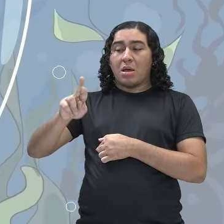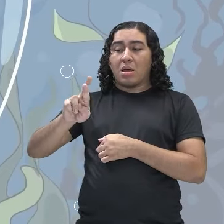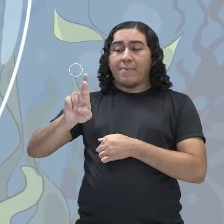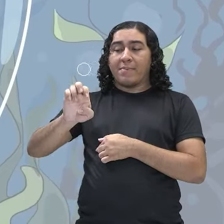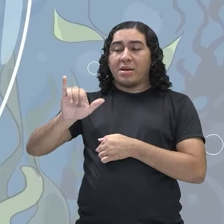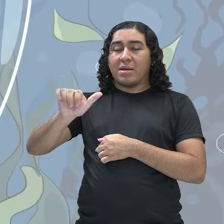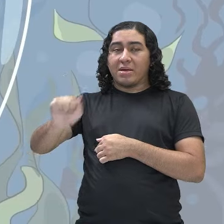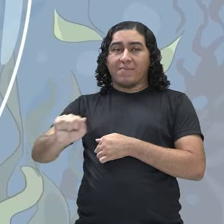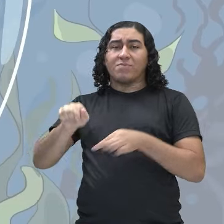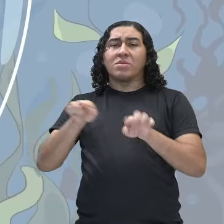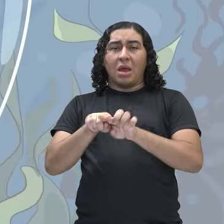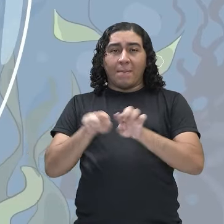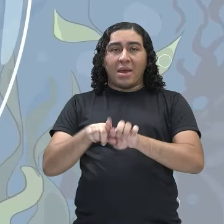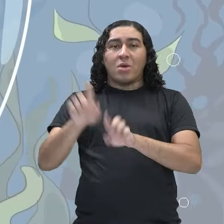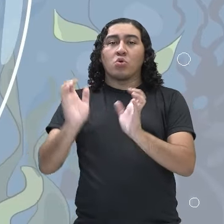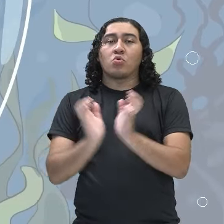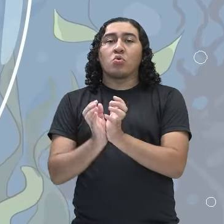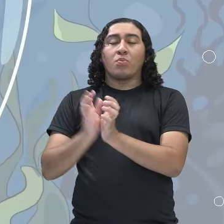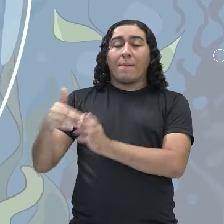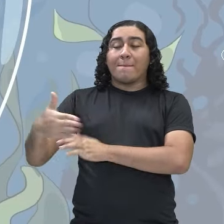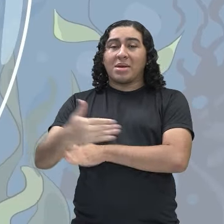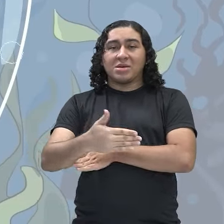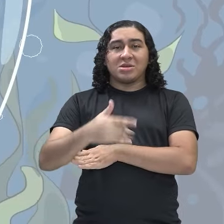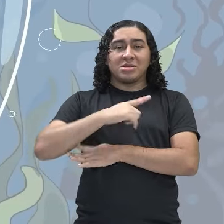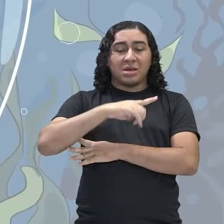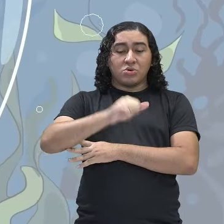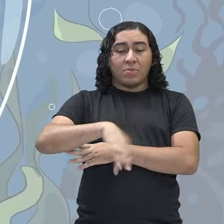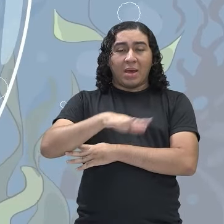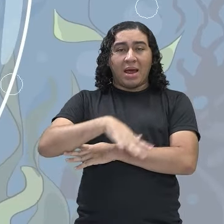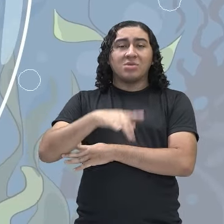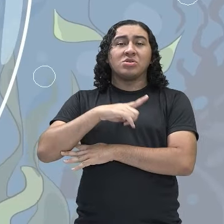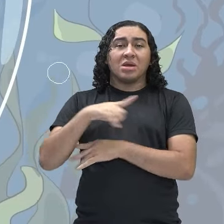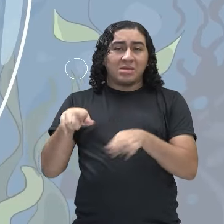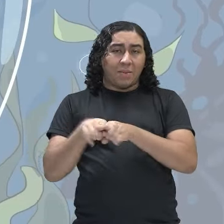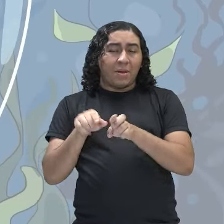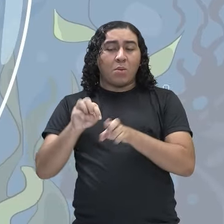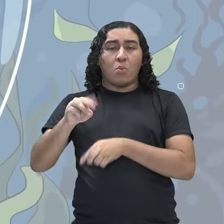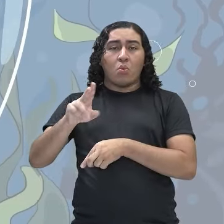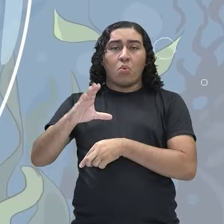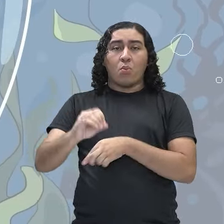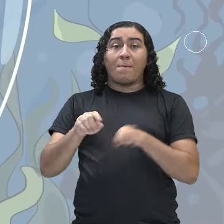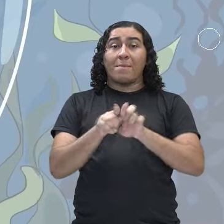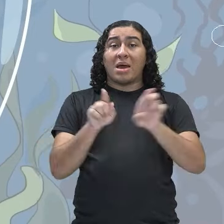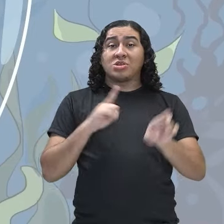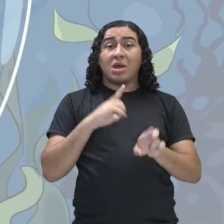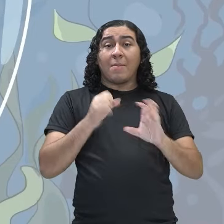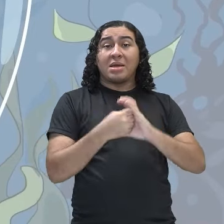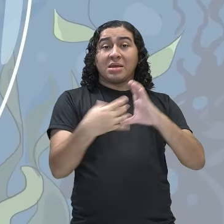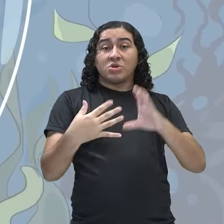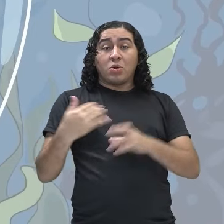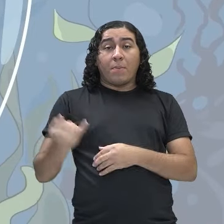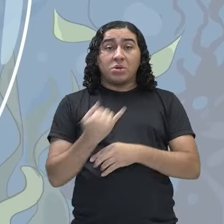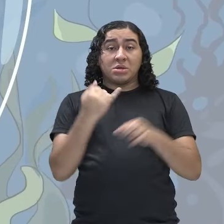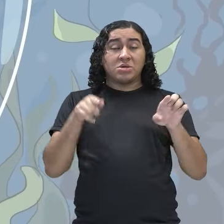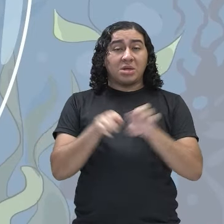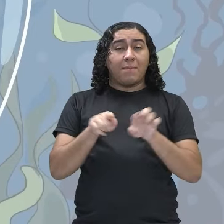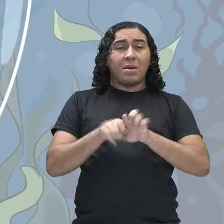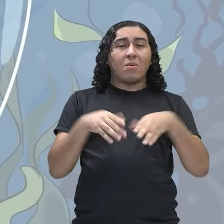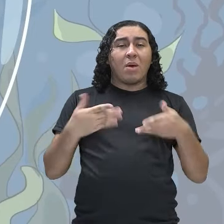parte do grupo dos peixes, está no ambiente aquático, apresenta muco, mas ela tem uma característica bem importante, é